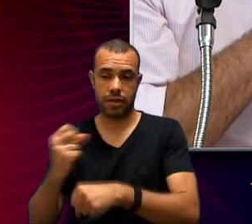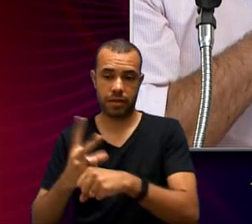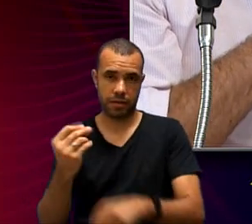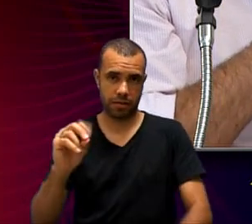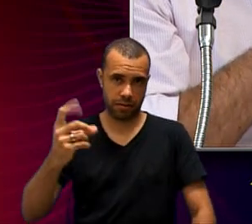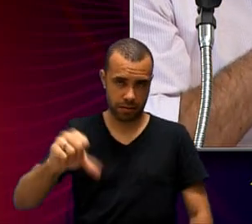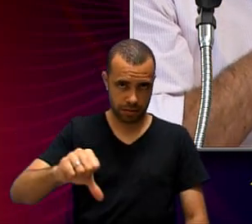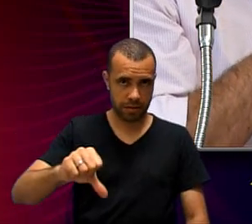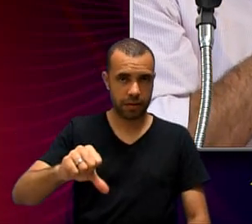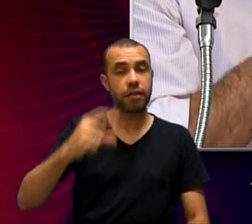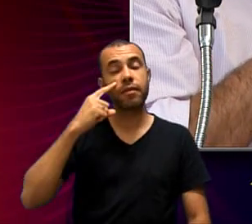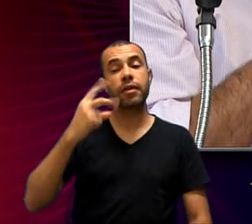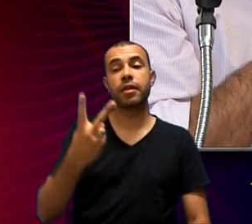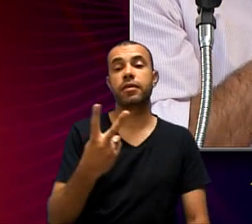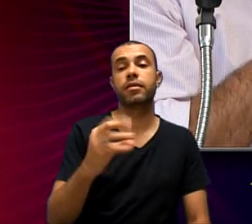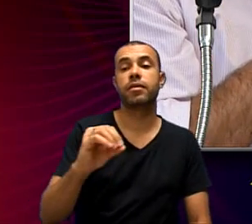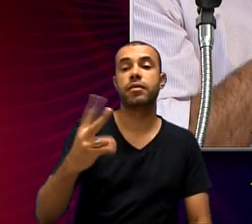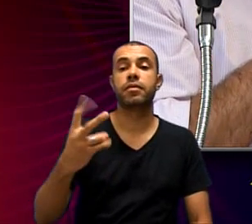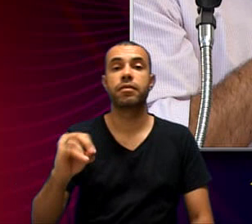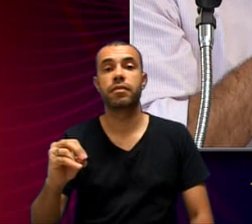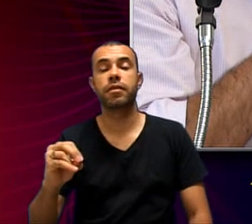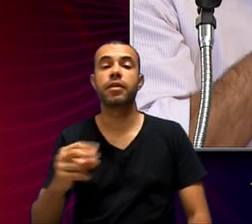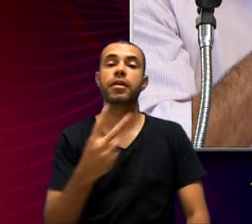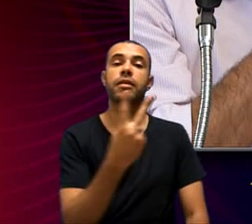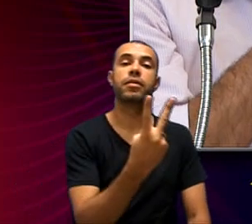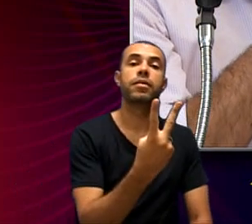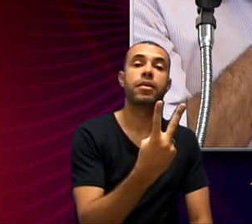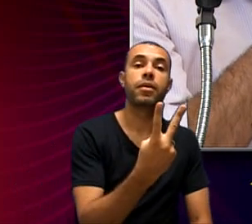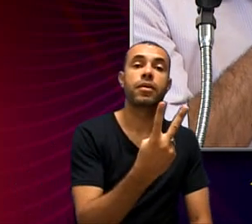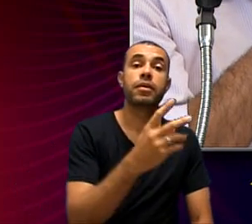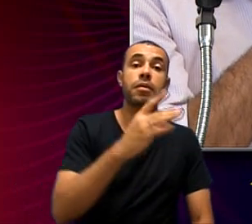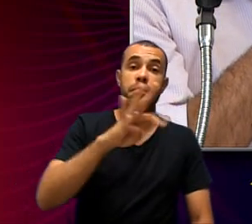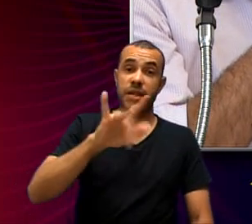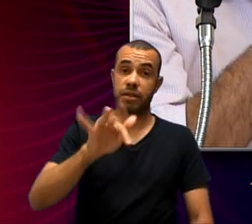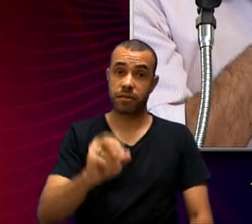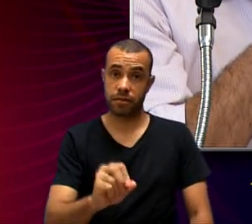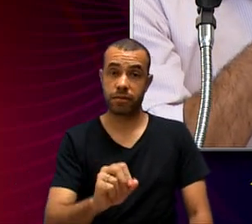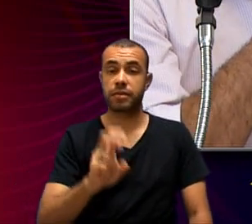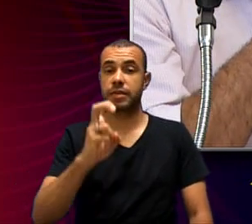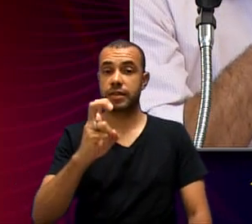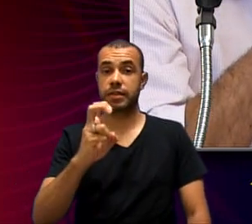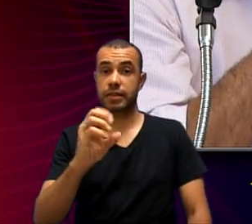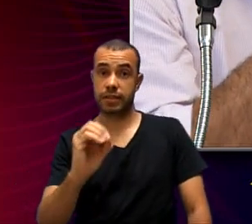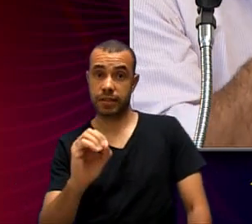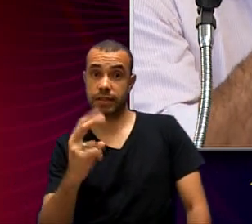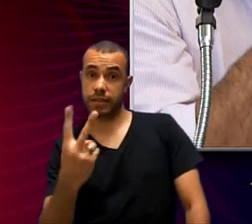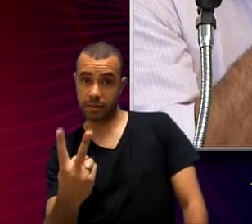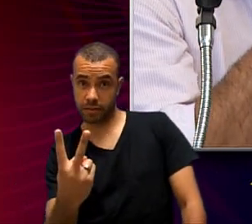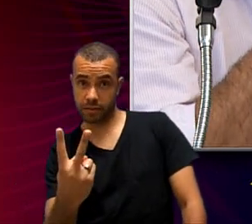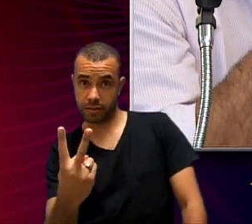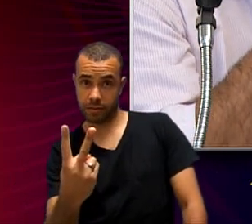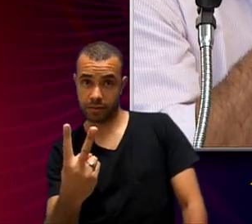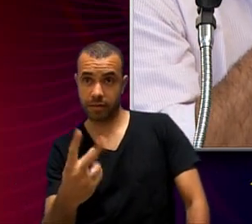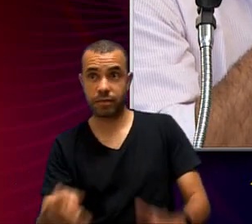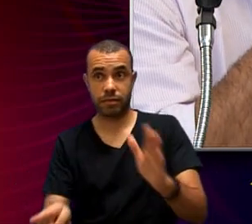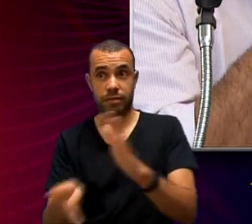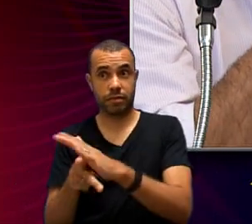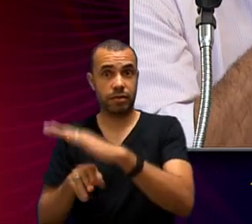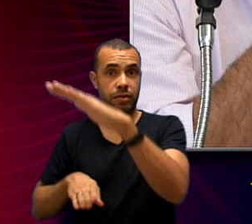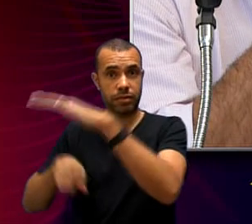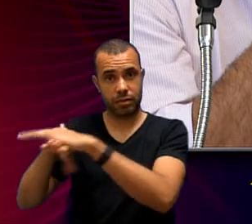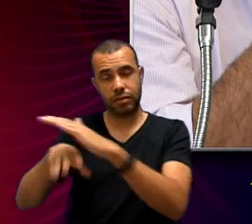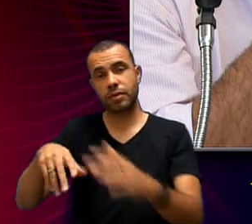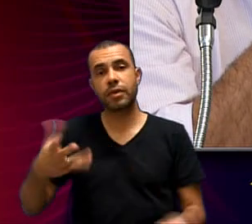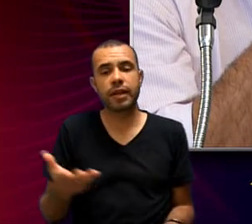Certo. Para 2020, 2,502 bilhões. Se você tirar o caixa único. O caixa único. Está